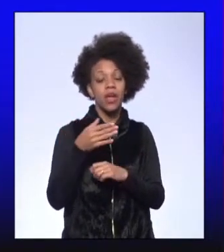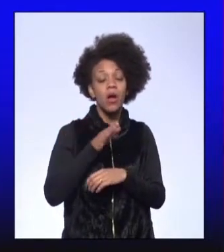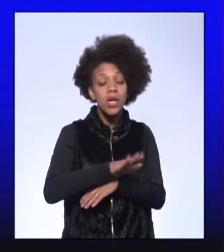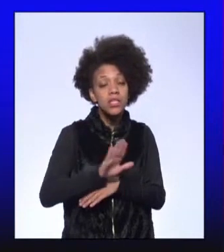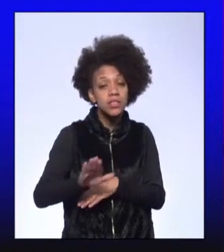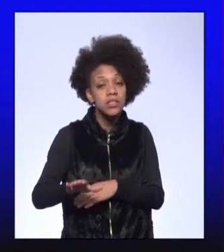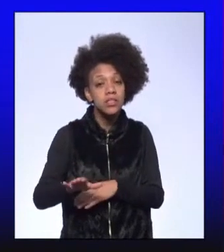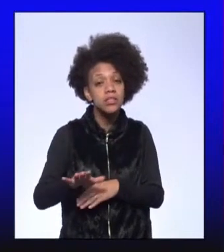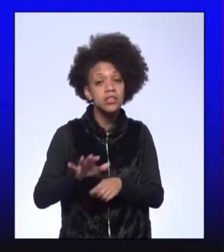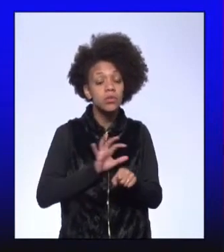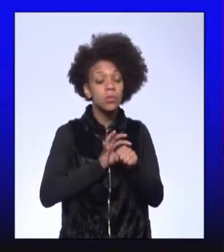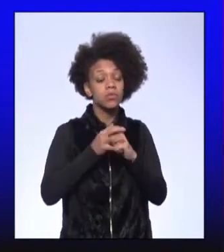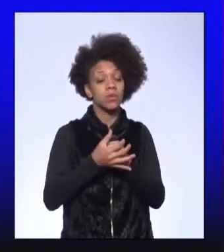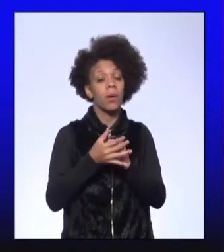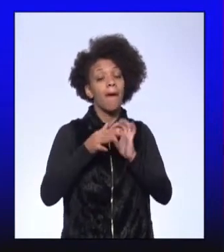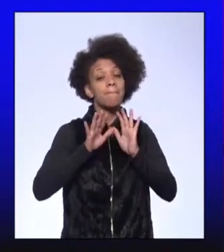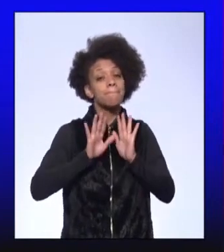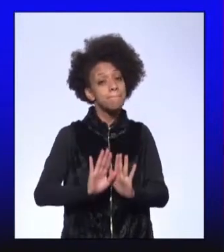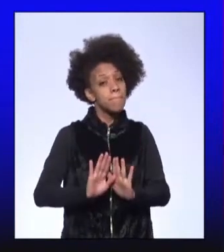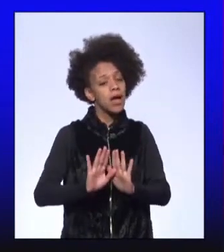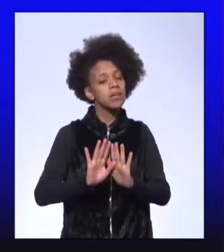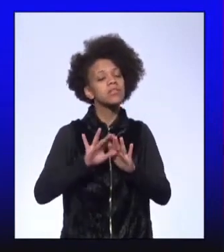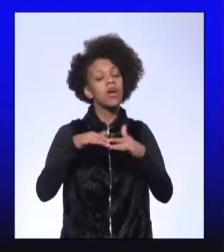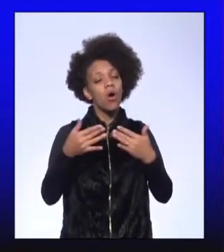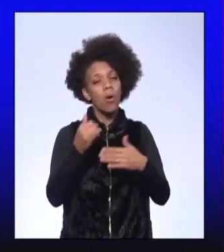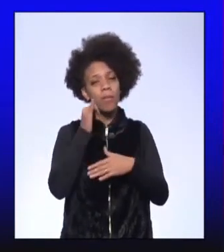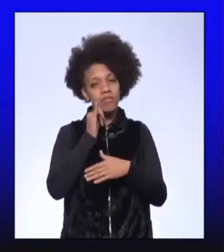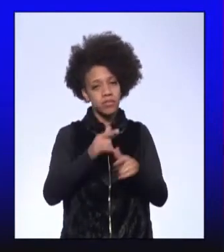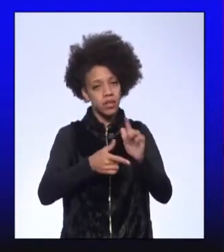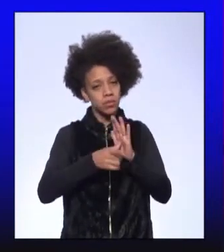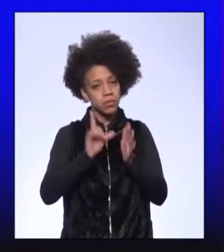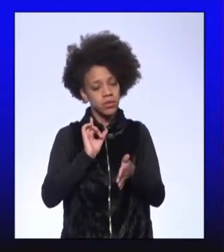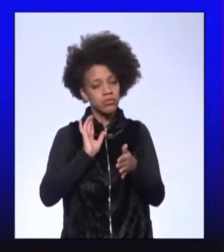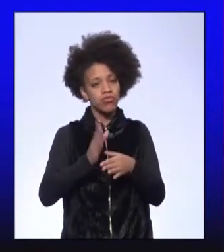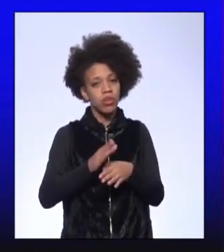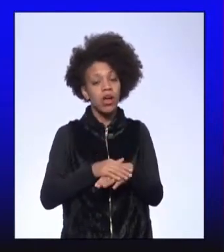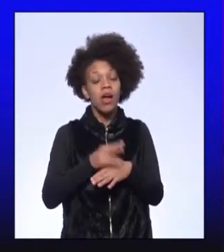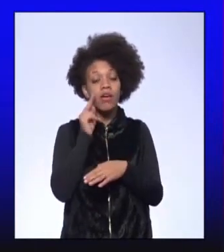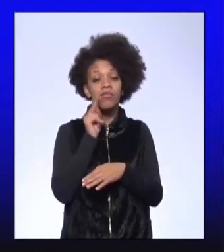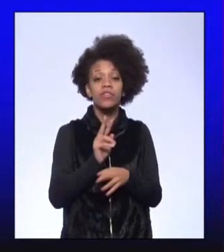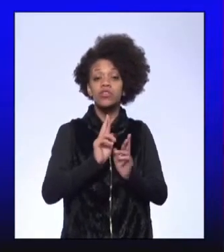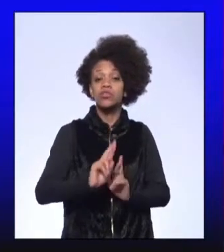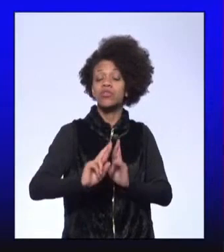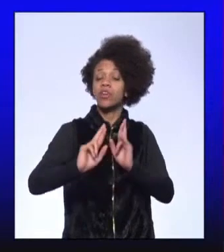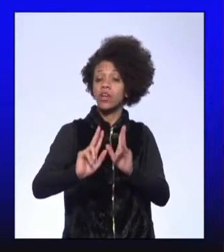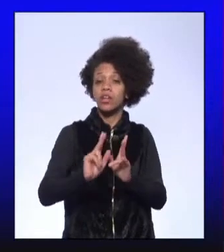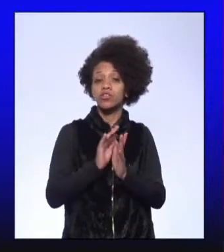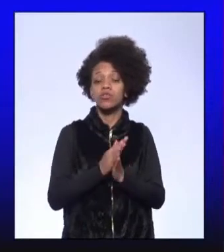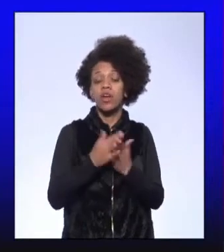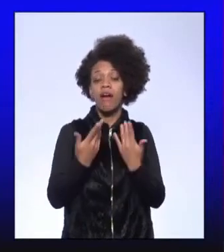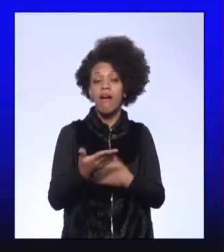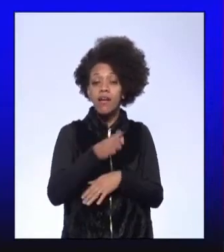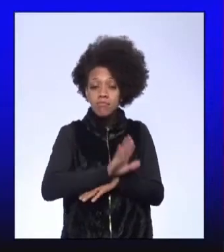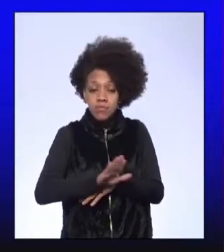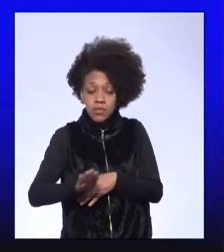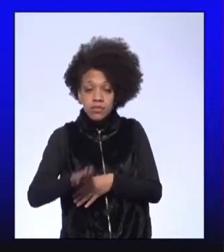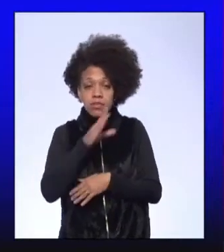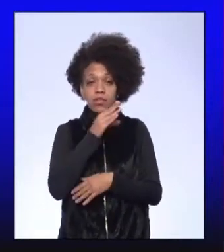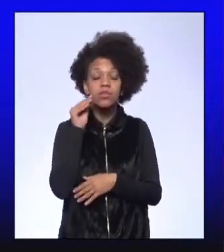novo coronavírus. Mas até o momento, como eu disse, o que nós temos visto é exatamente o contrário. As crianças e